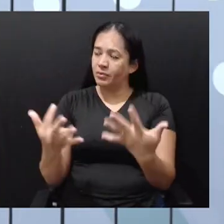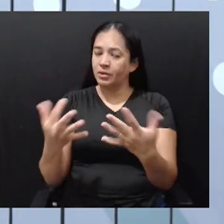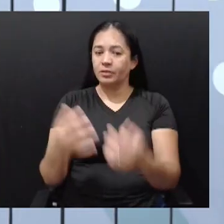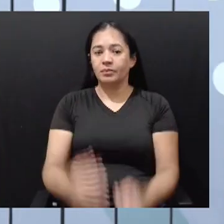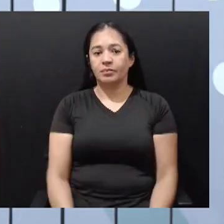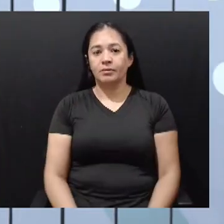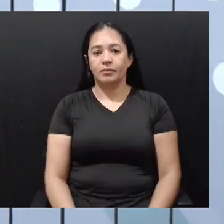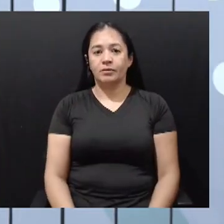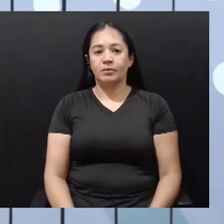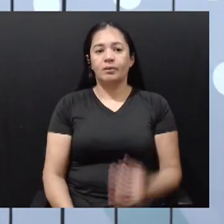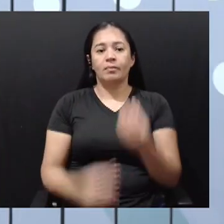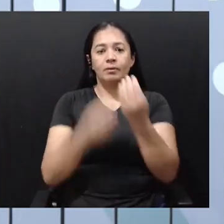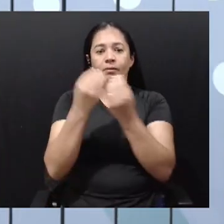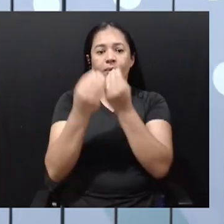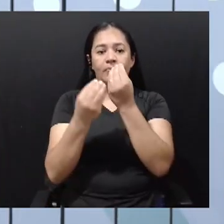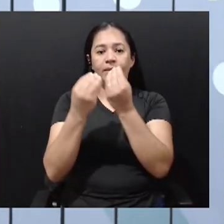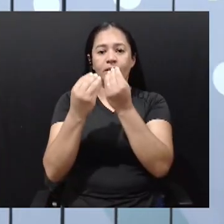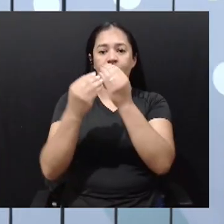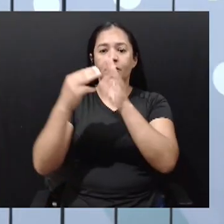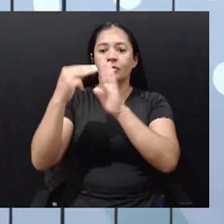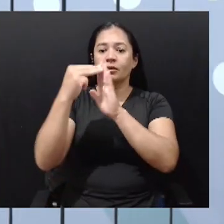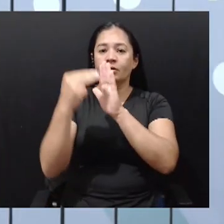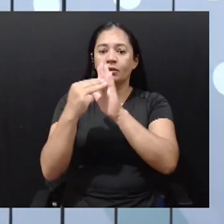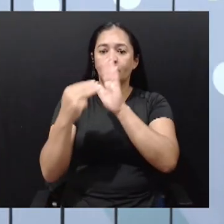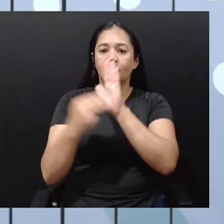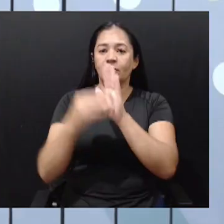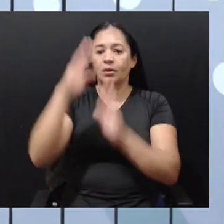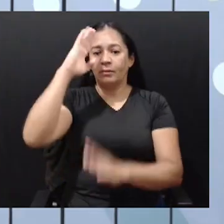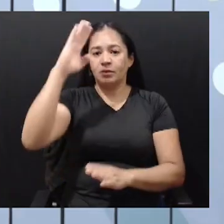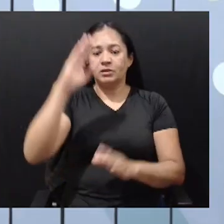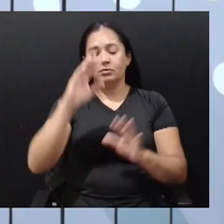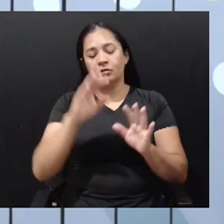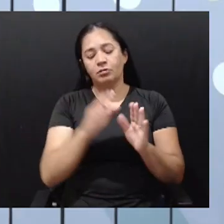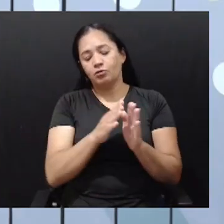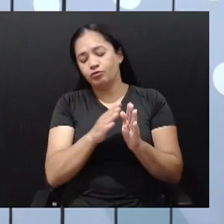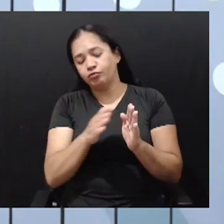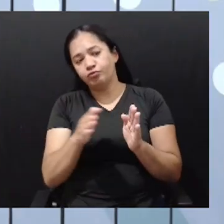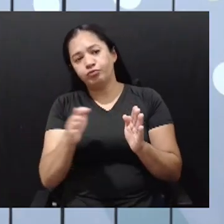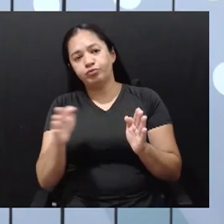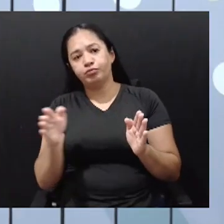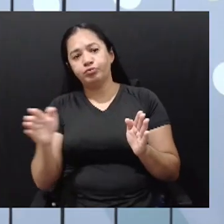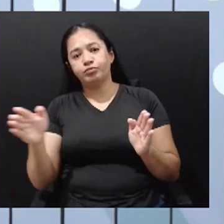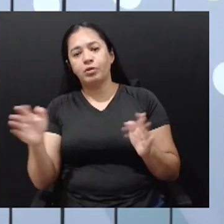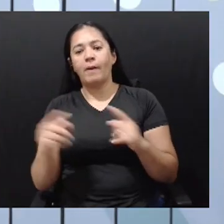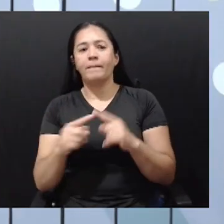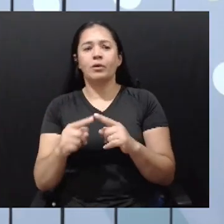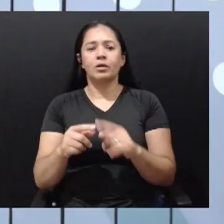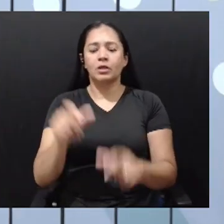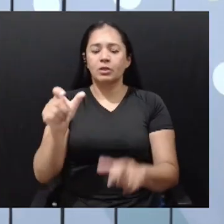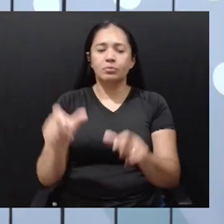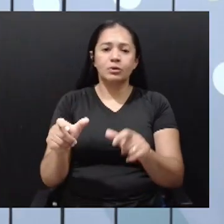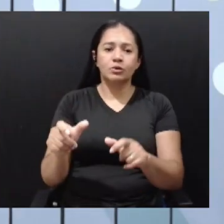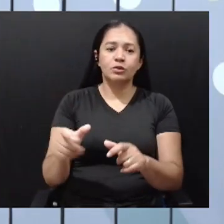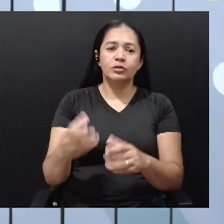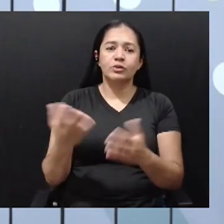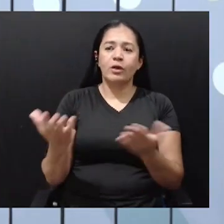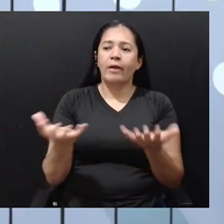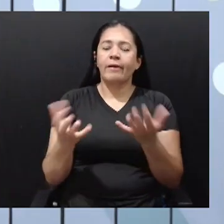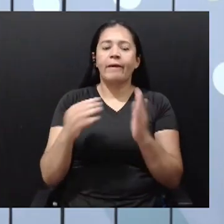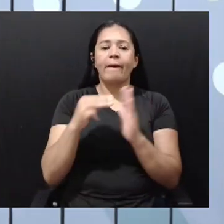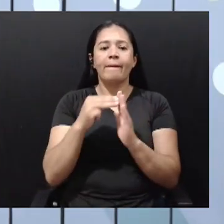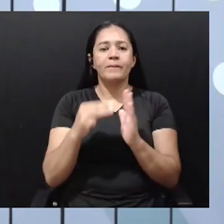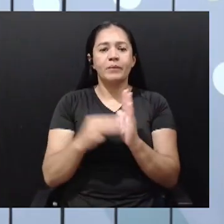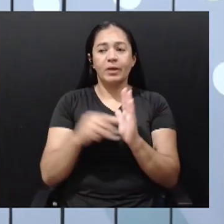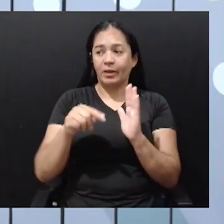métodos aí, principalmente esses de longa duração. Por que as pessoas têm buscado esse método? Ele é mais